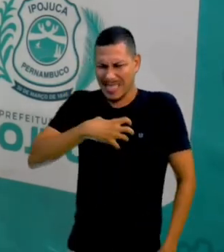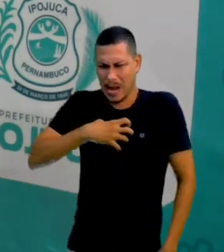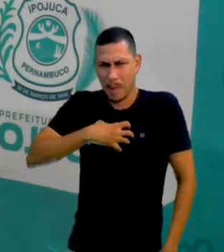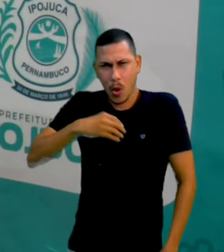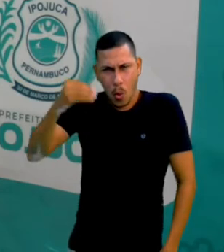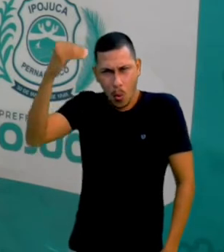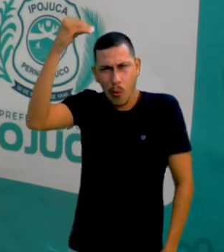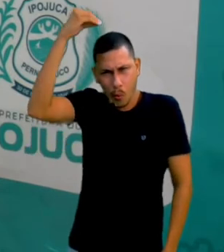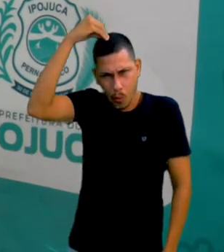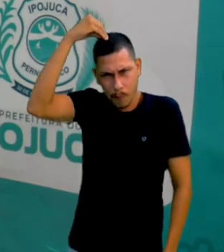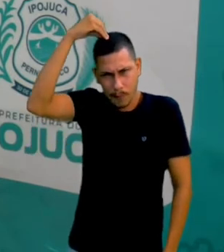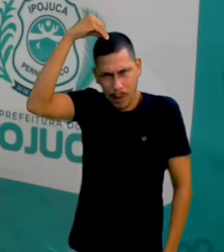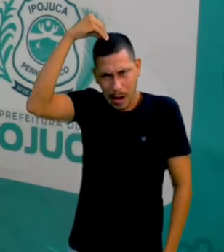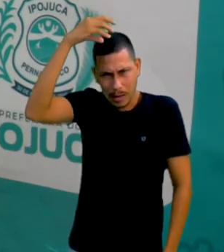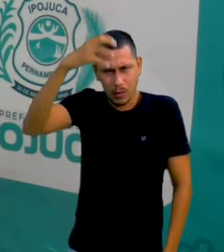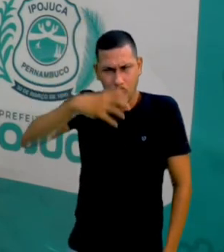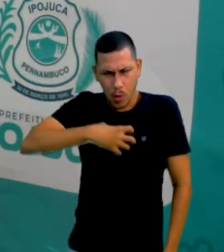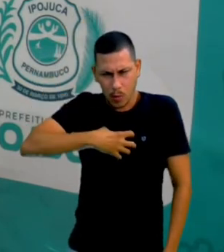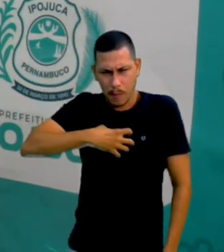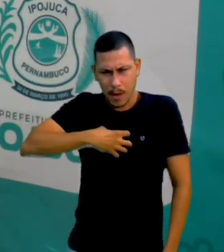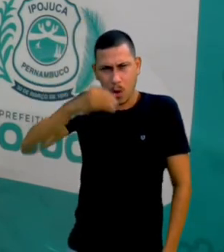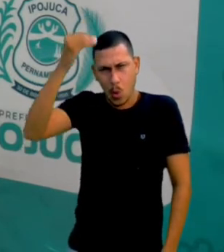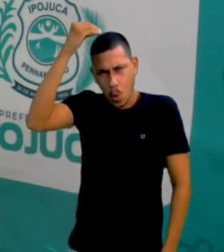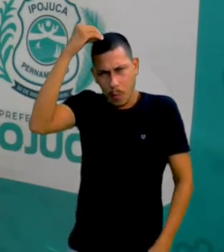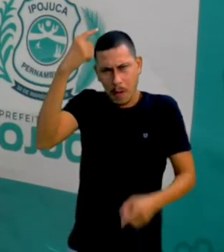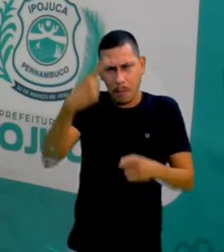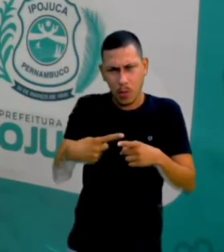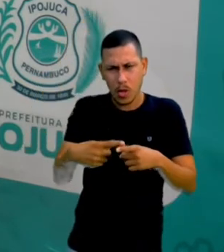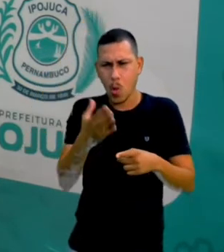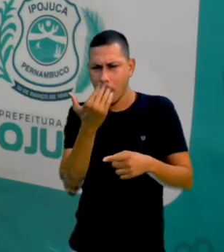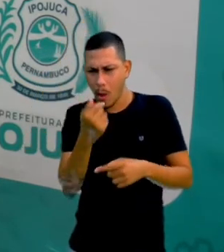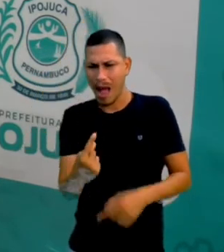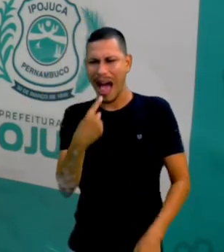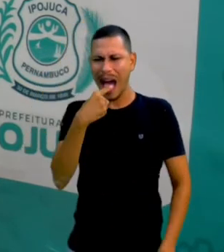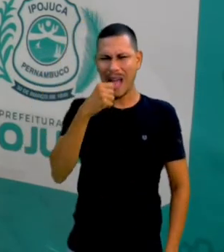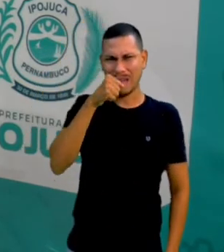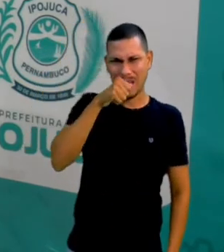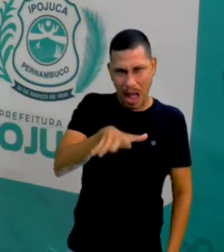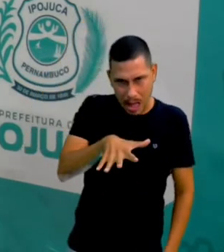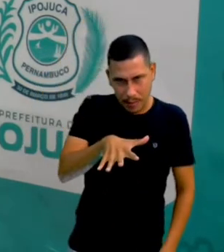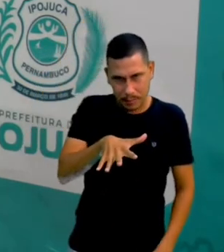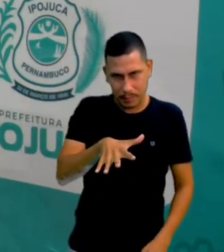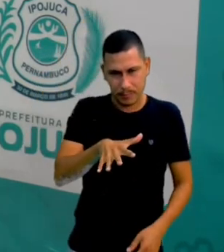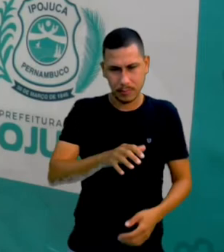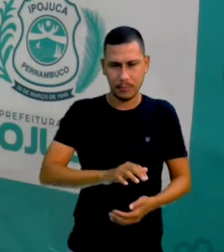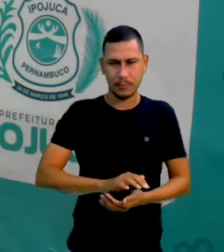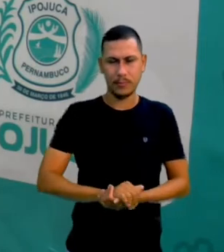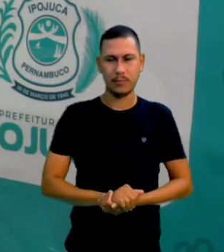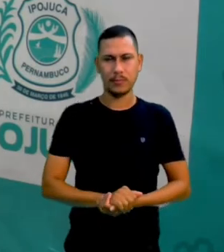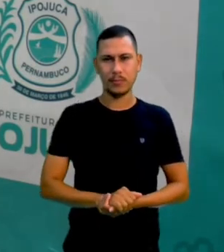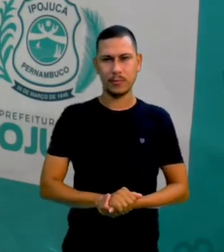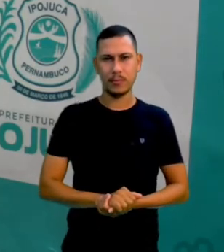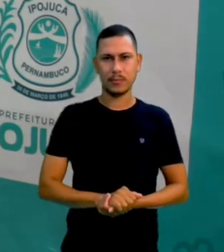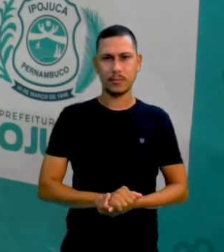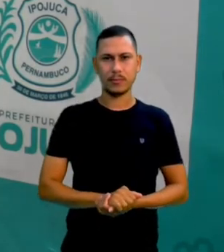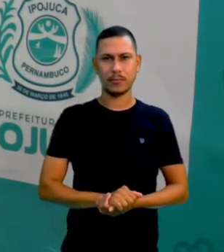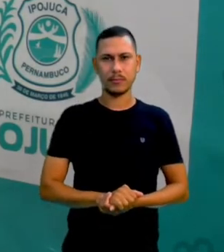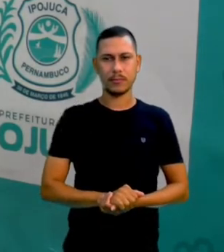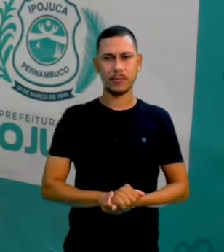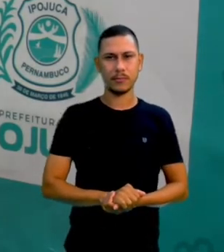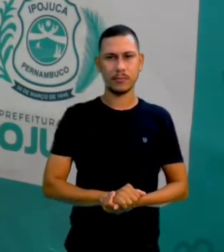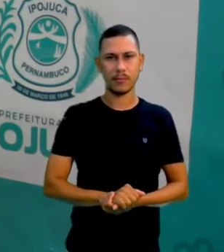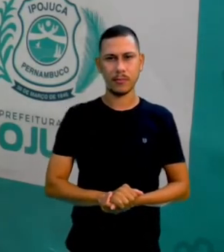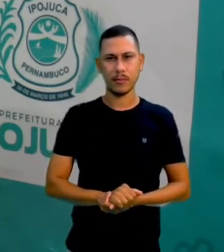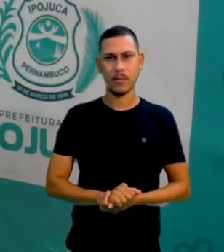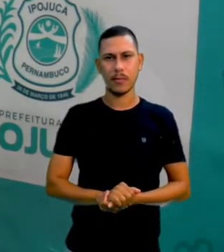aquele sentimento de culpa, aquele peso, né? E aí ela força o vômito para tentar colocar para fora